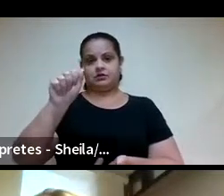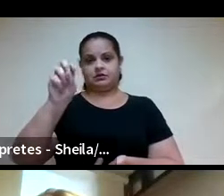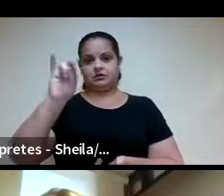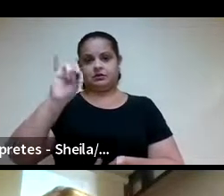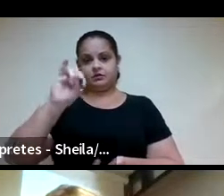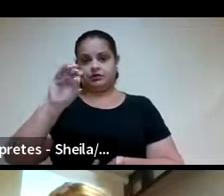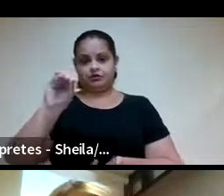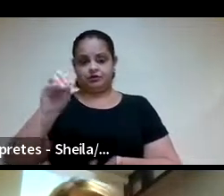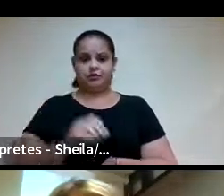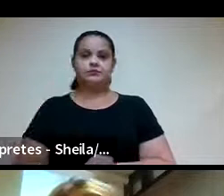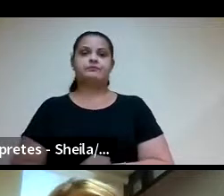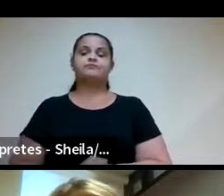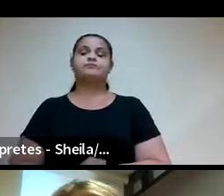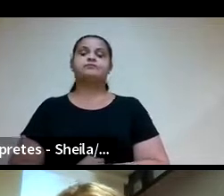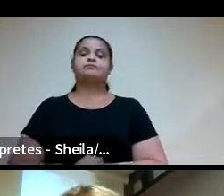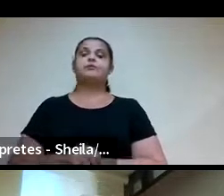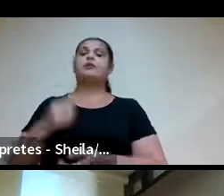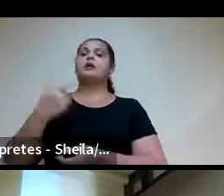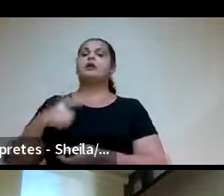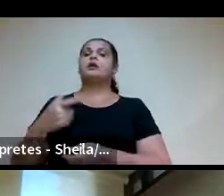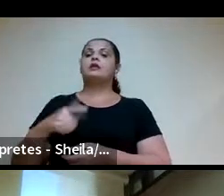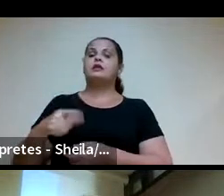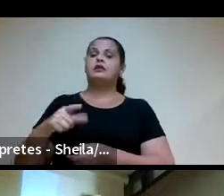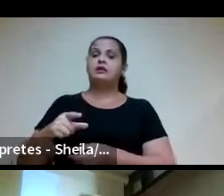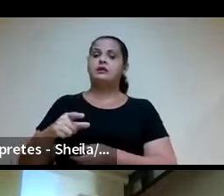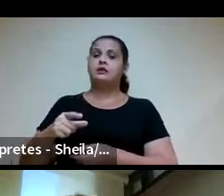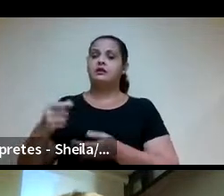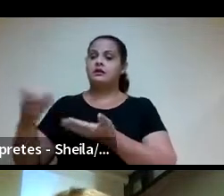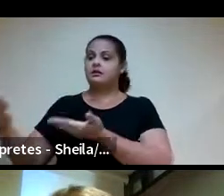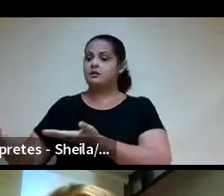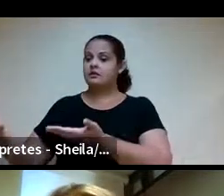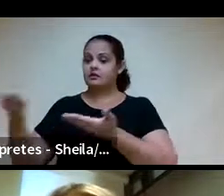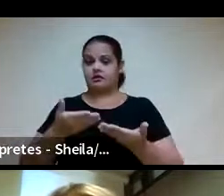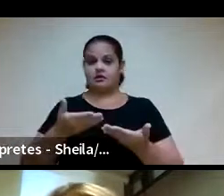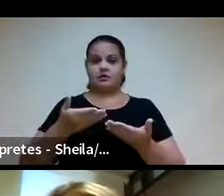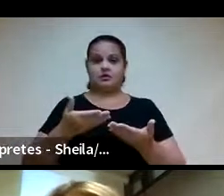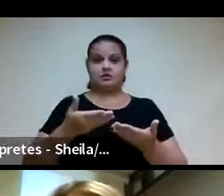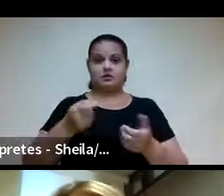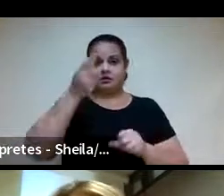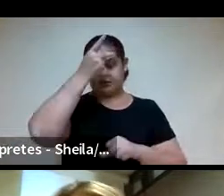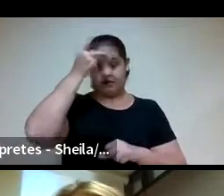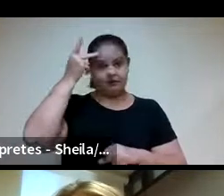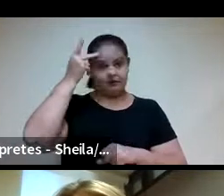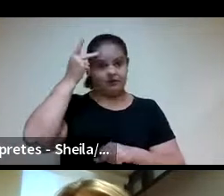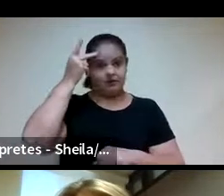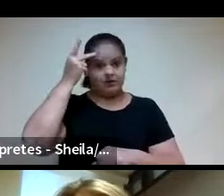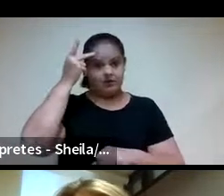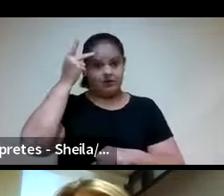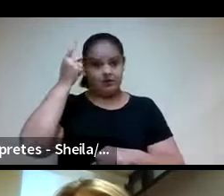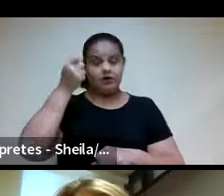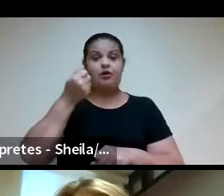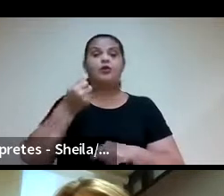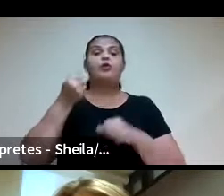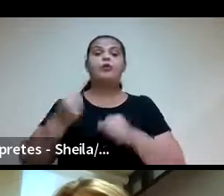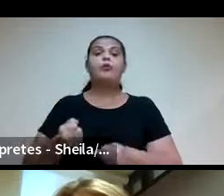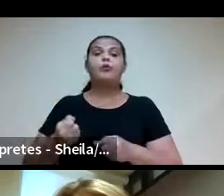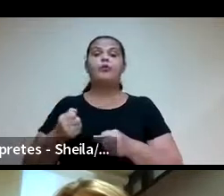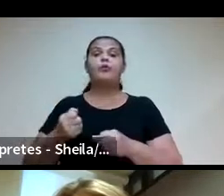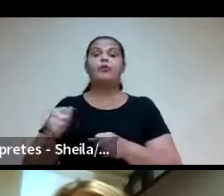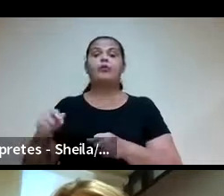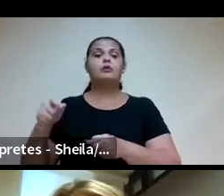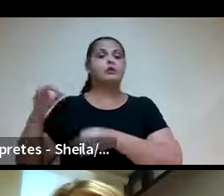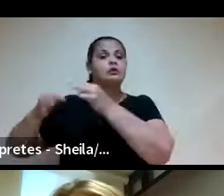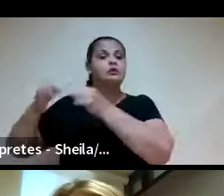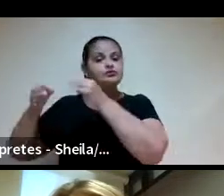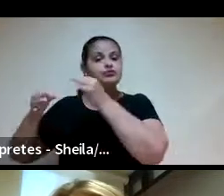levar nenhuma testemunha. Quem tem esse poder é o juízo. Essa deficiência da instrução, a que faz referência ao